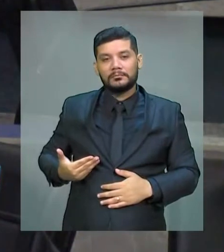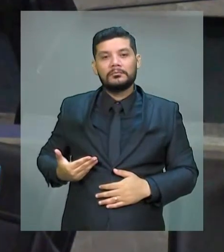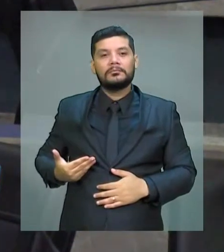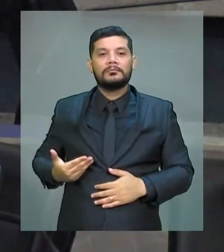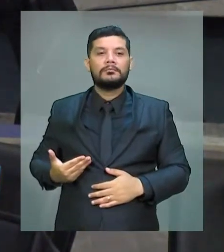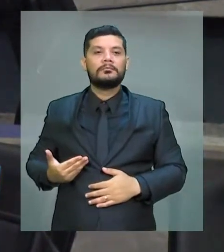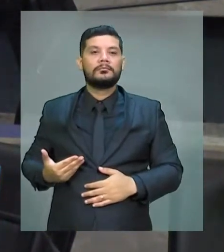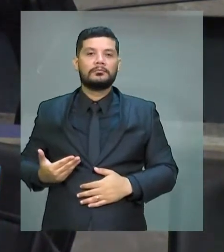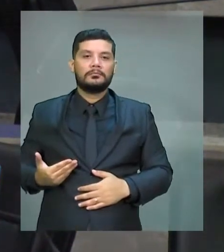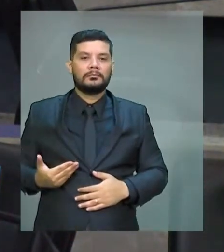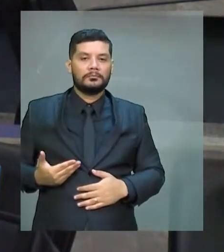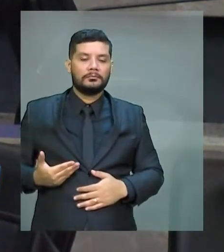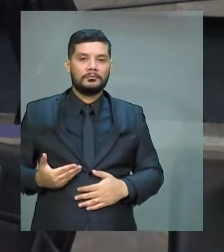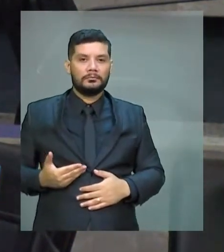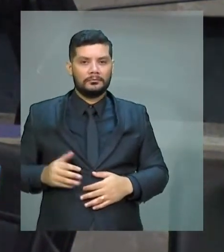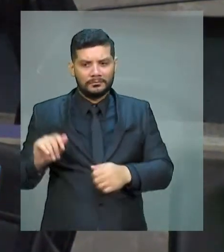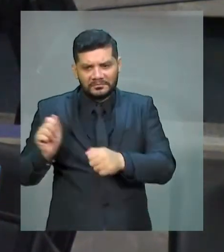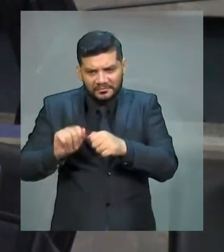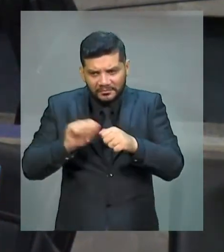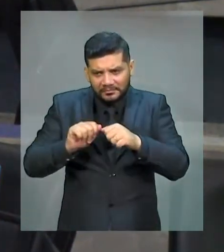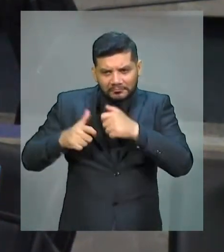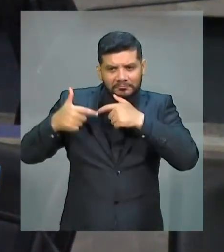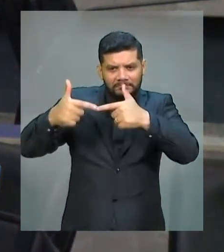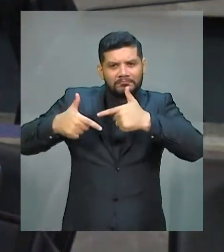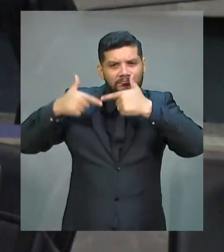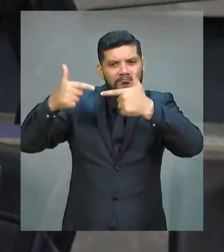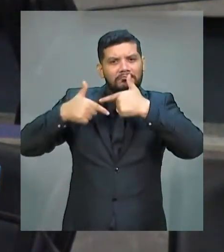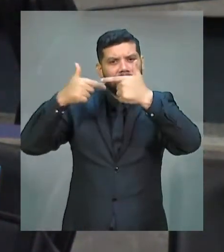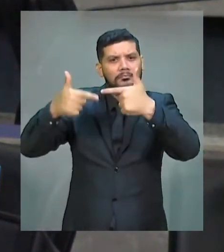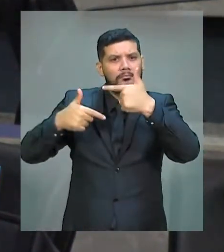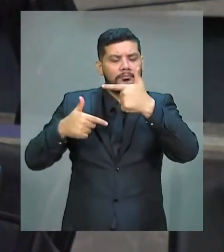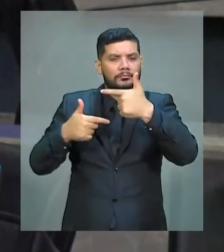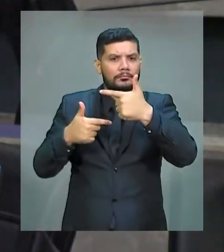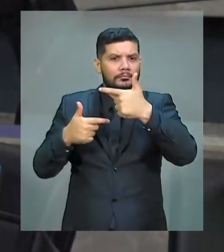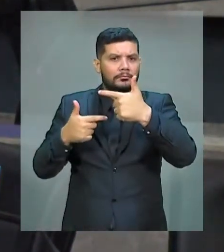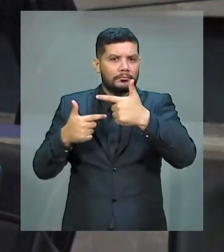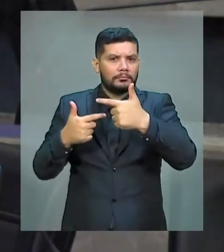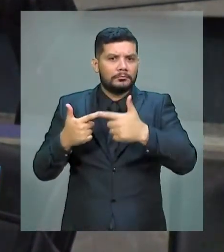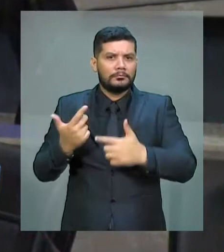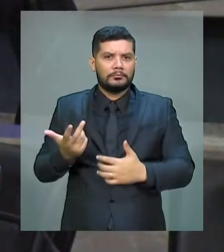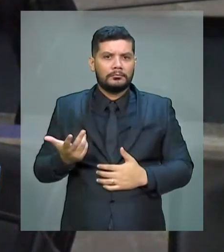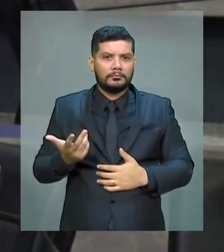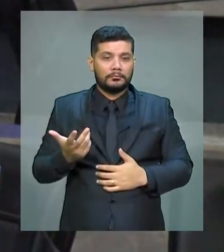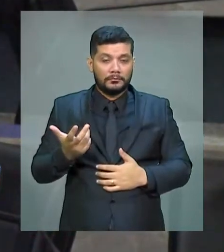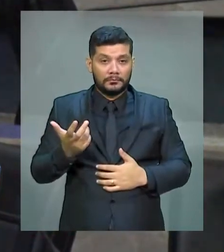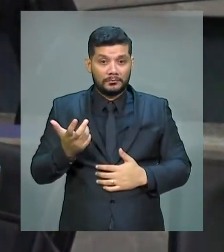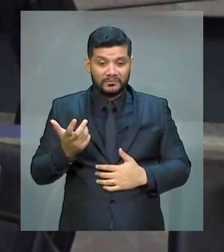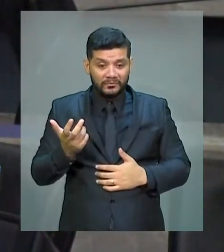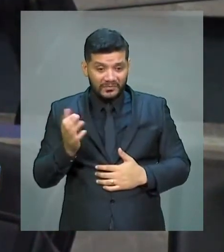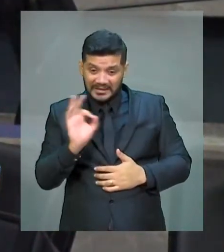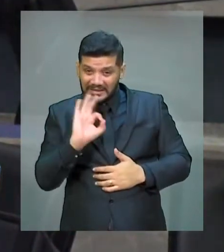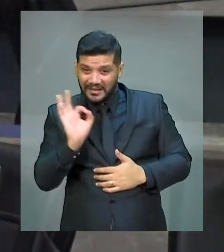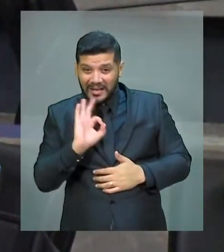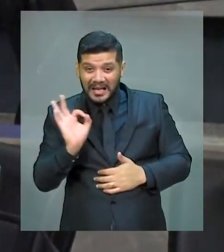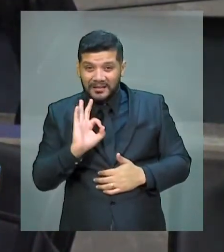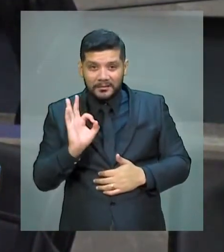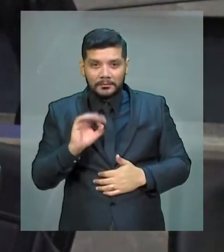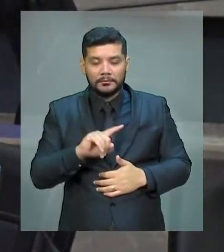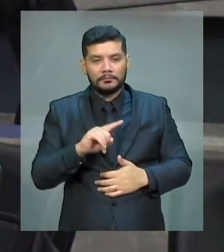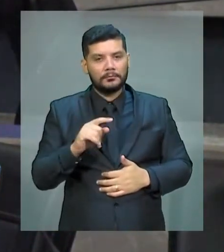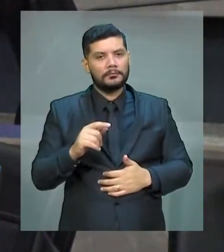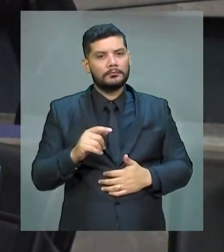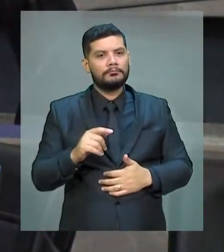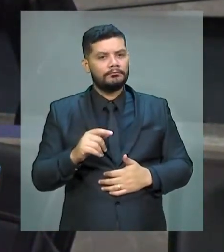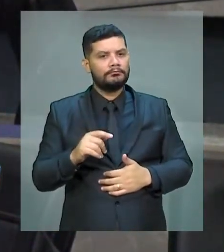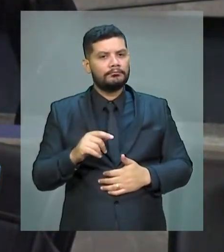governadores fazer essa articulação para acontecer, nós estaríamos num momento muito mais